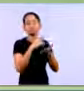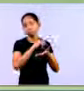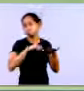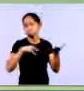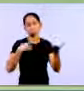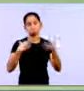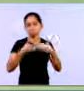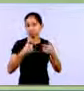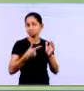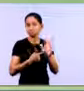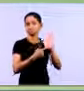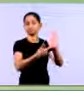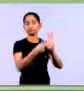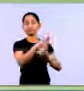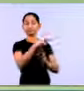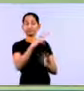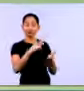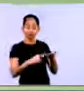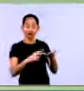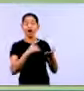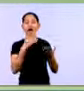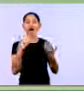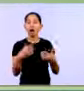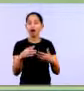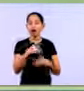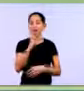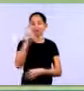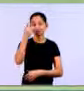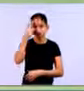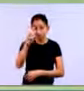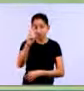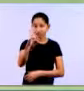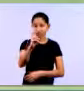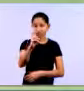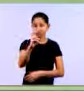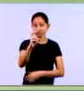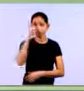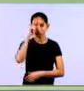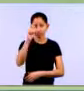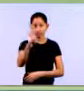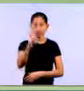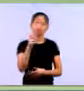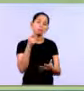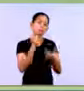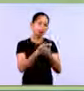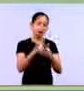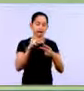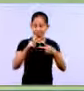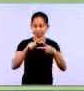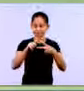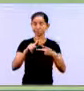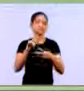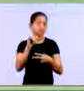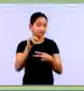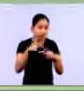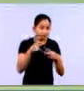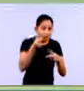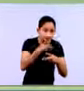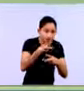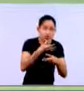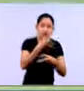citação e nessa citação, que é no prazo de 5 dias, ele deve pagar. Então, se houver o